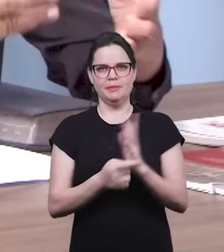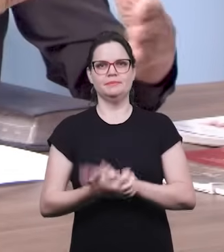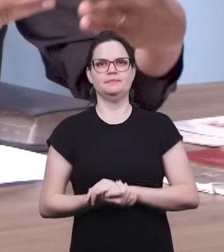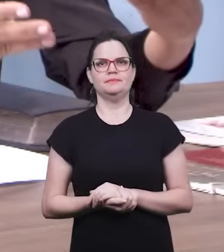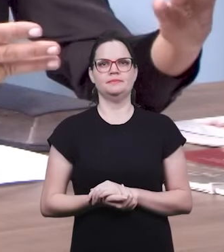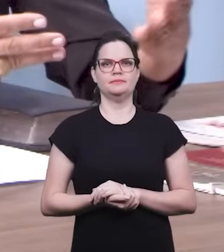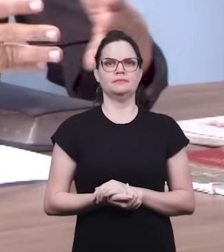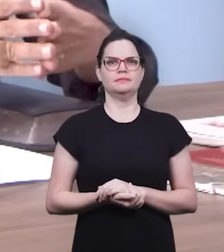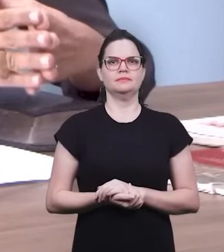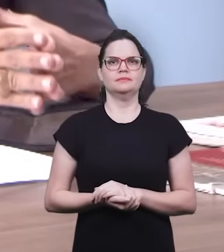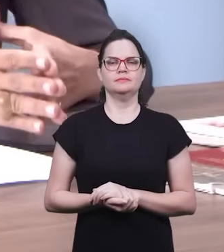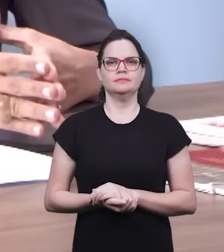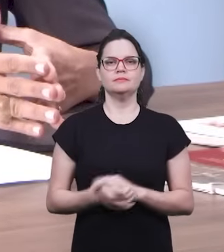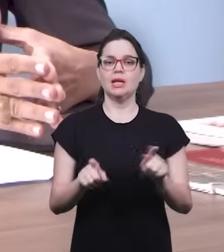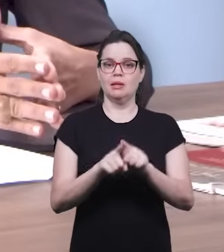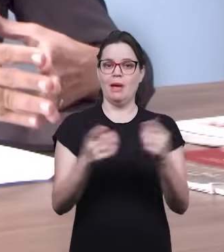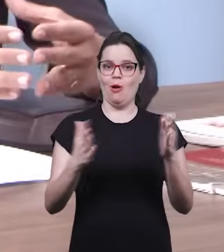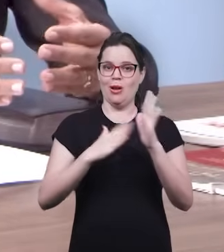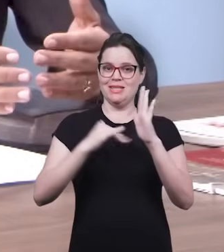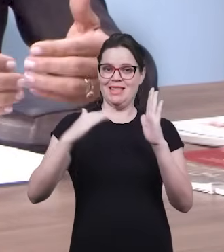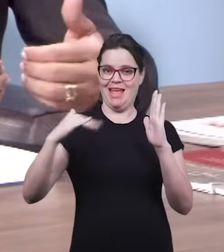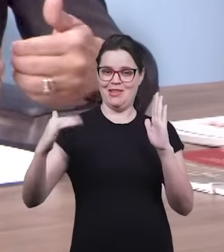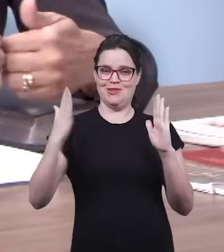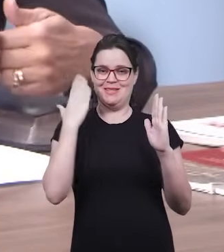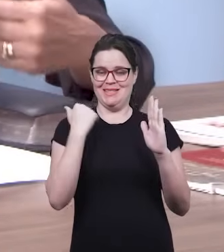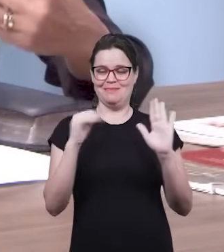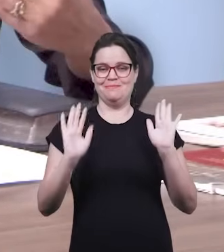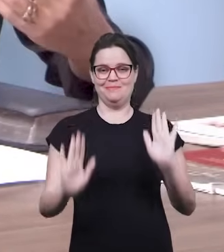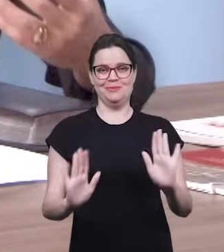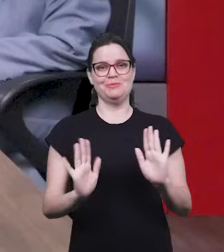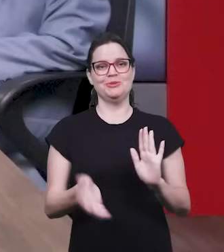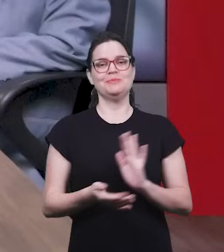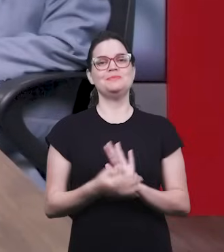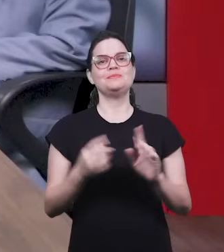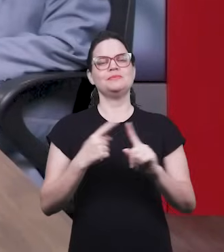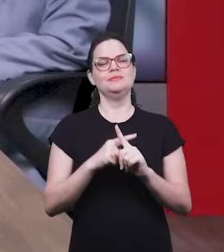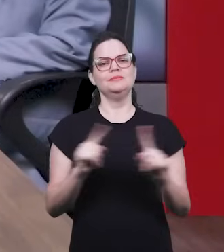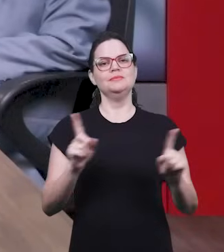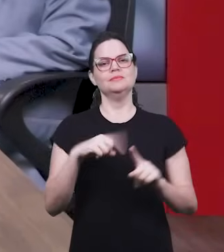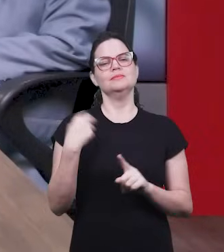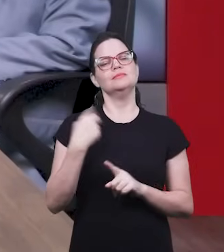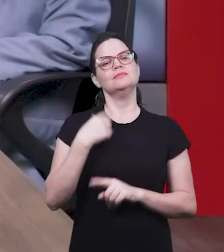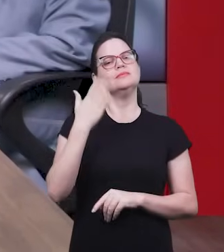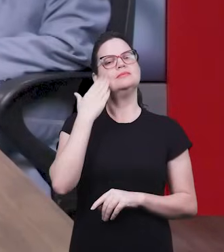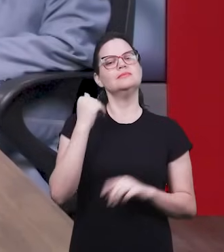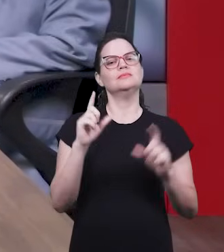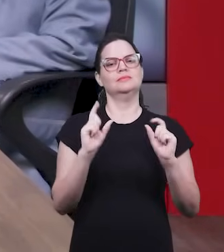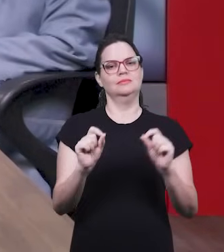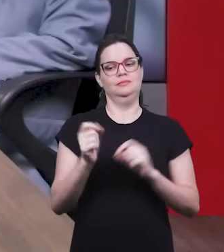agora as questões estéticas. Mas nós sabemos que o senhor também é